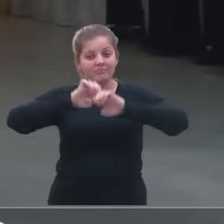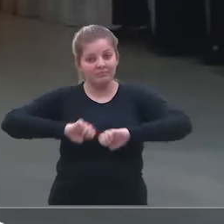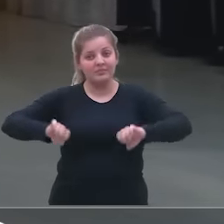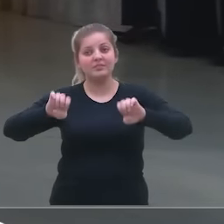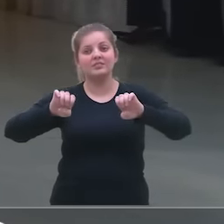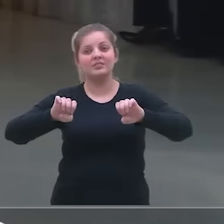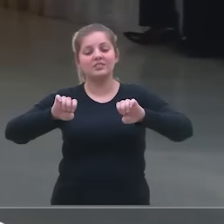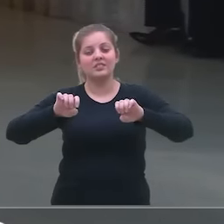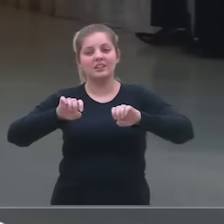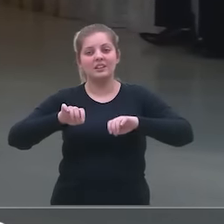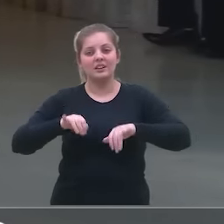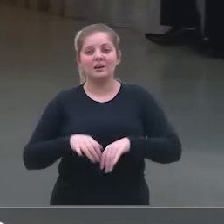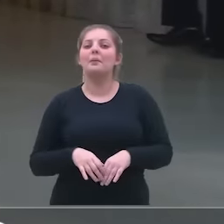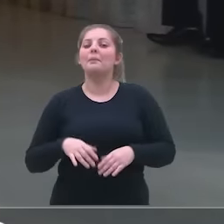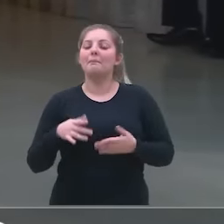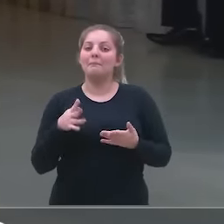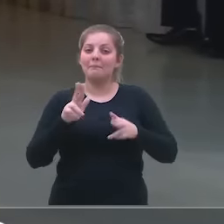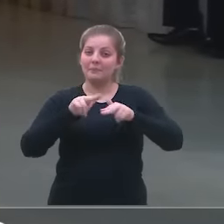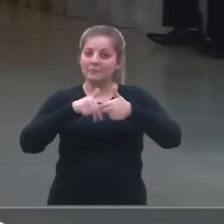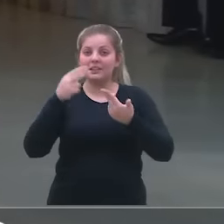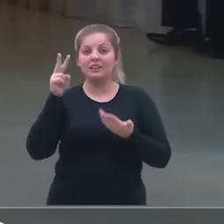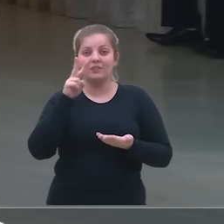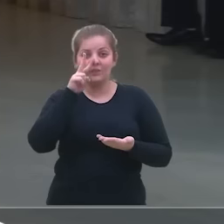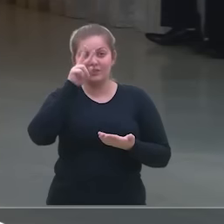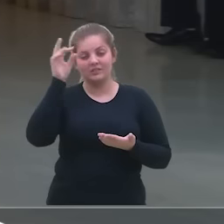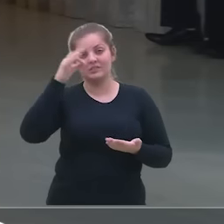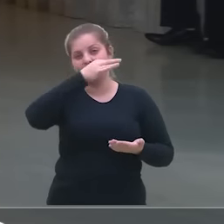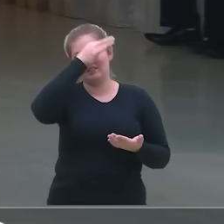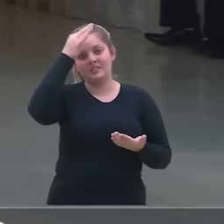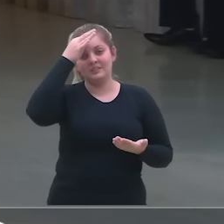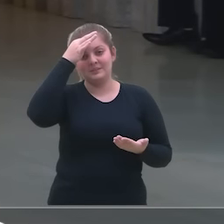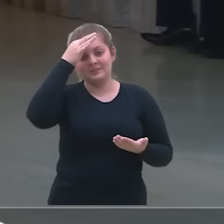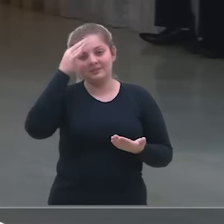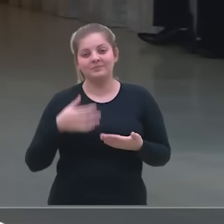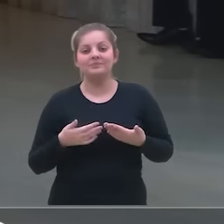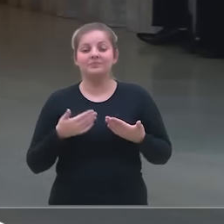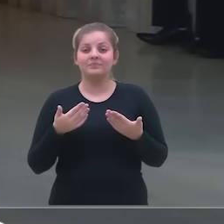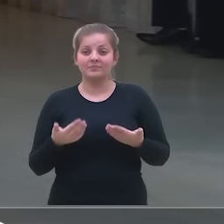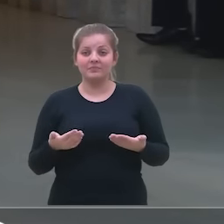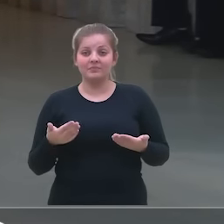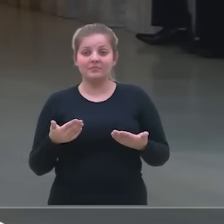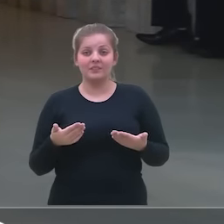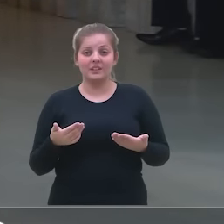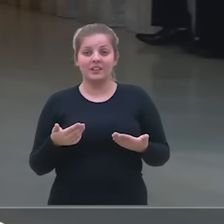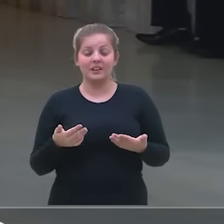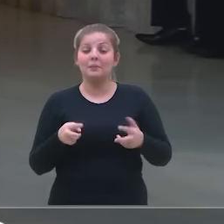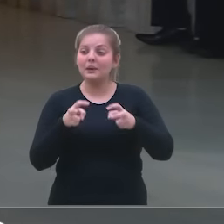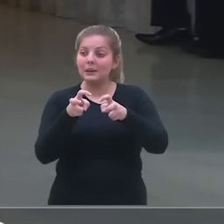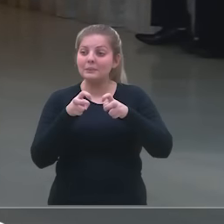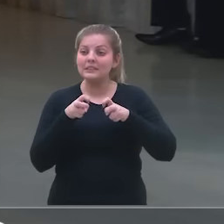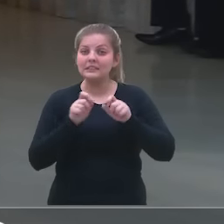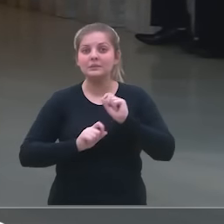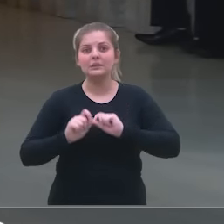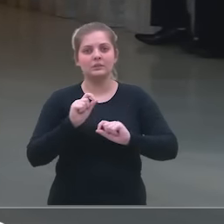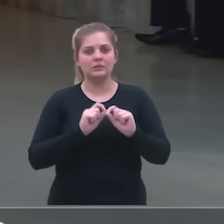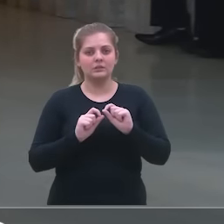pregar pela força do Espírito Santo então aqui é para percebermos